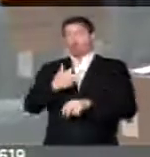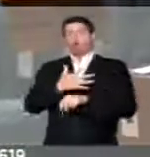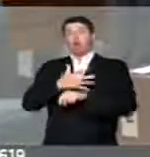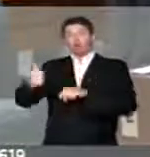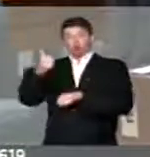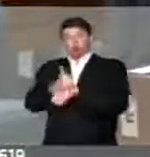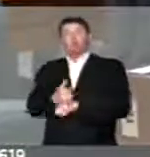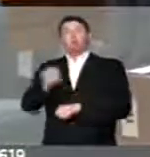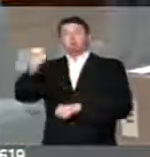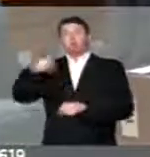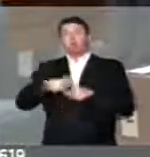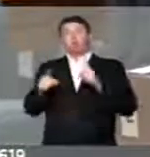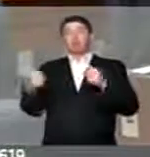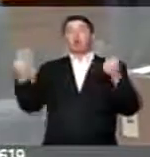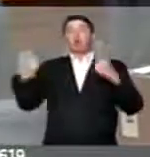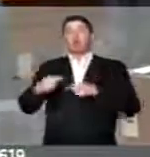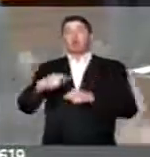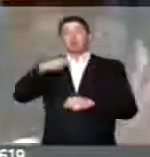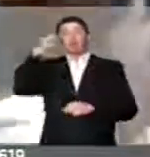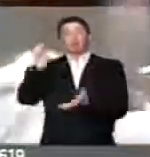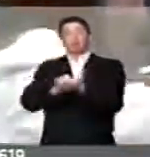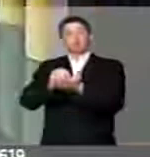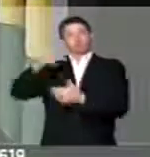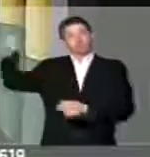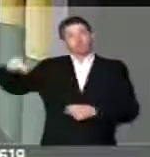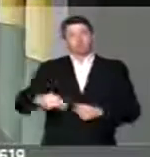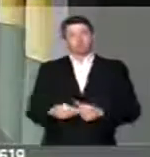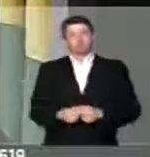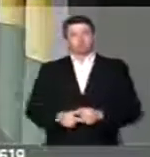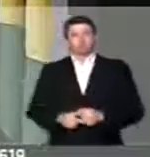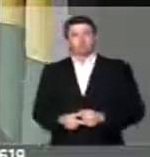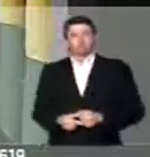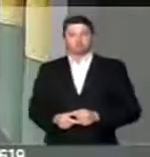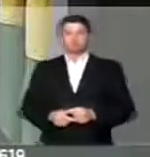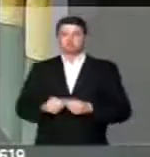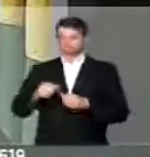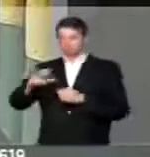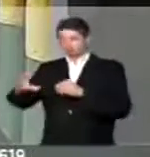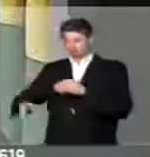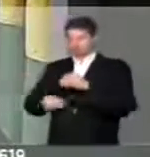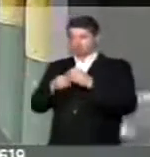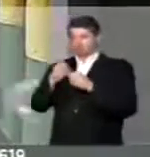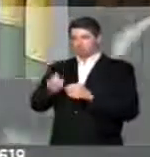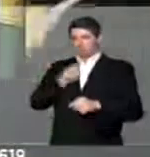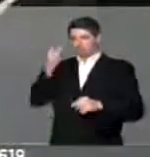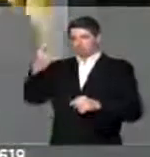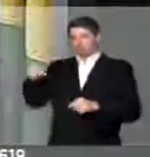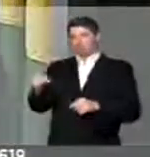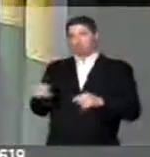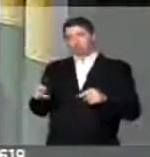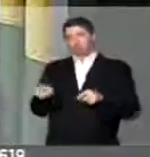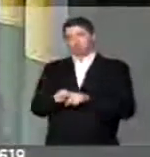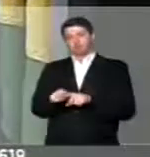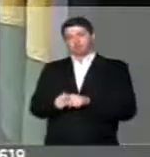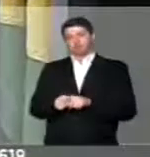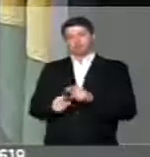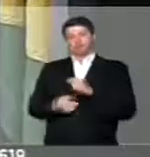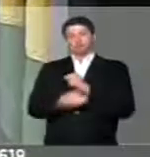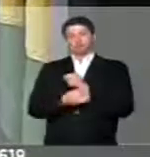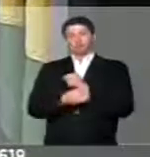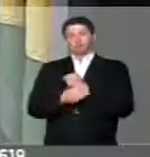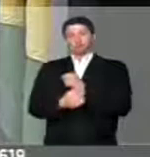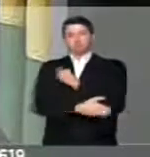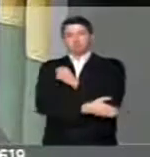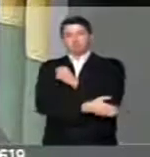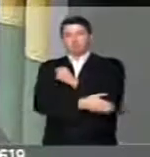na incompetência e na pouca vergonha. Muito obrigado. Incorporo o à parte de Vossa Excelência e eu vou tentar falar